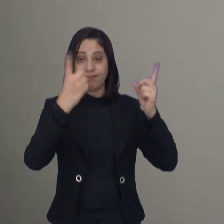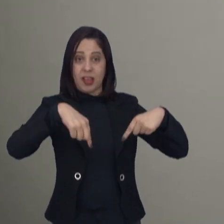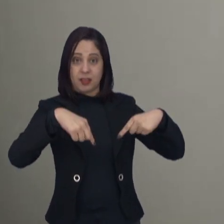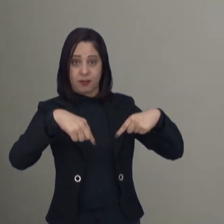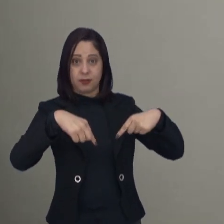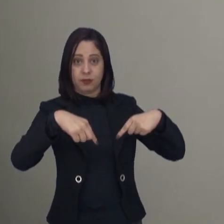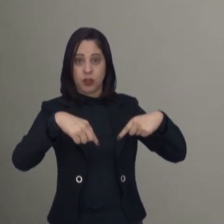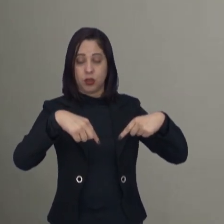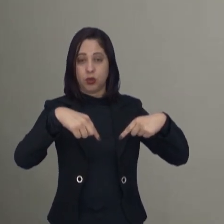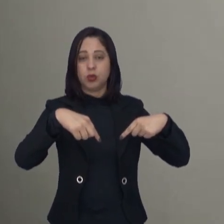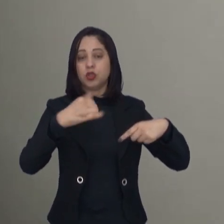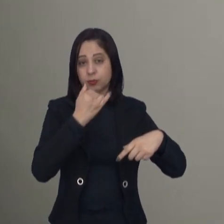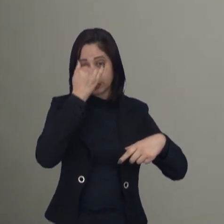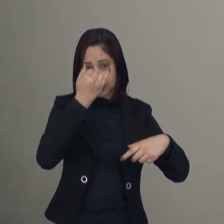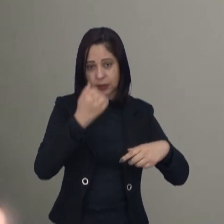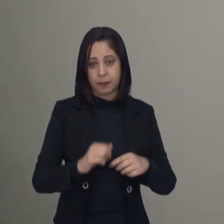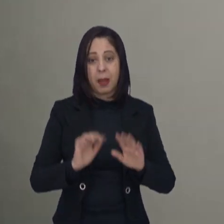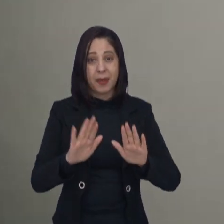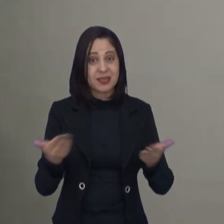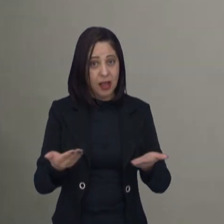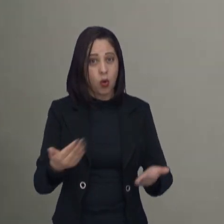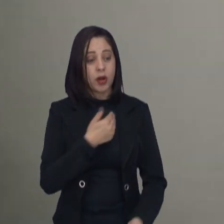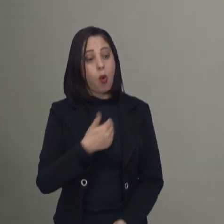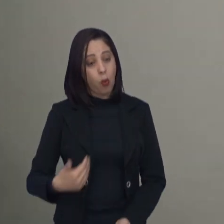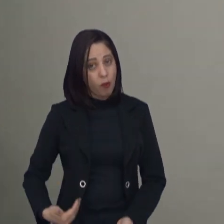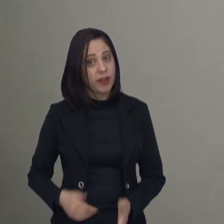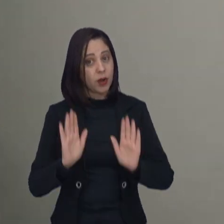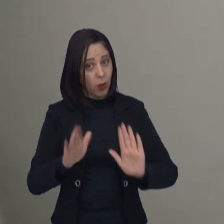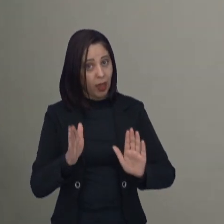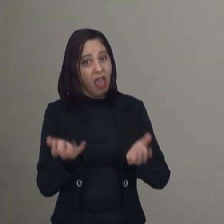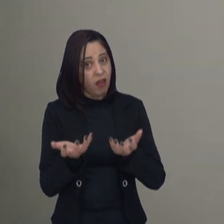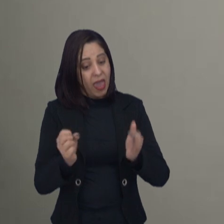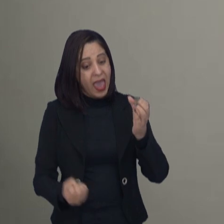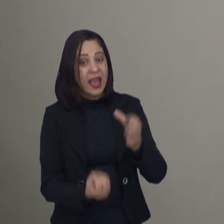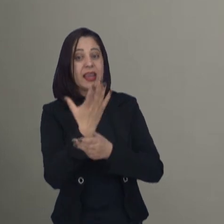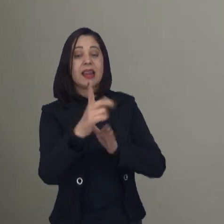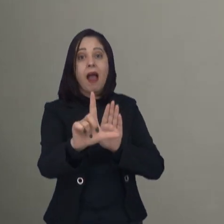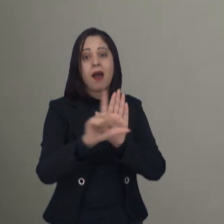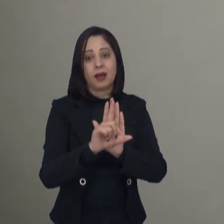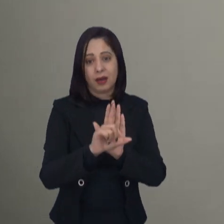a possibilidade de regulamentar isso para trazer esse financeiro dentro